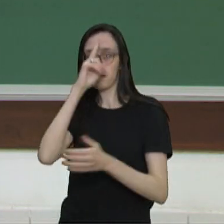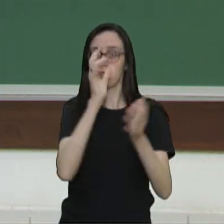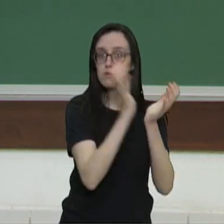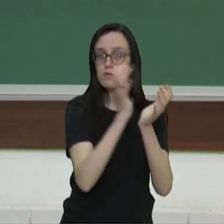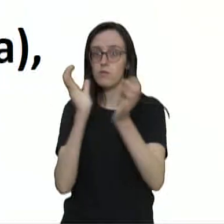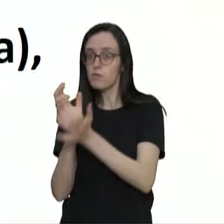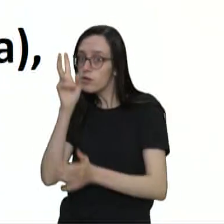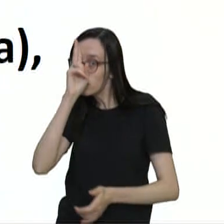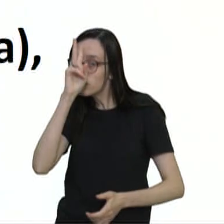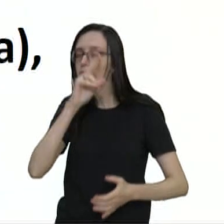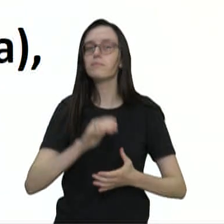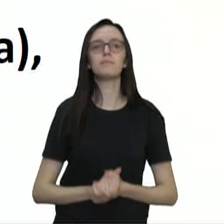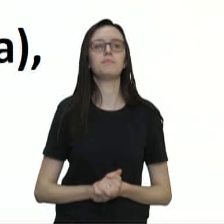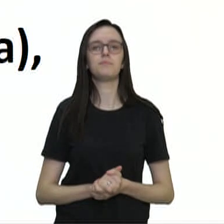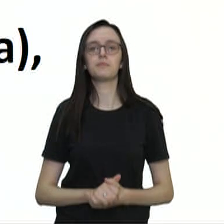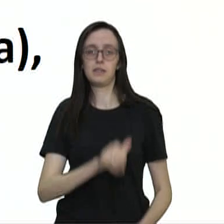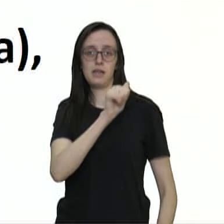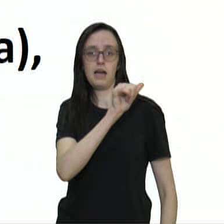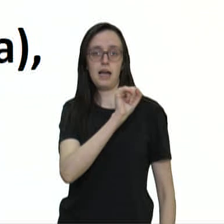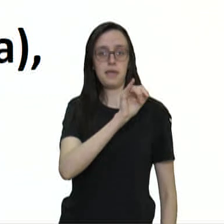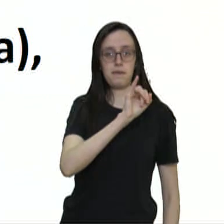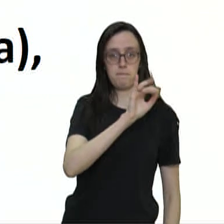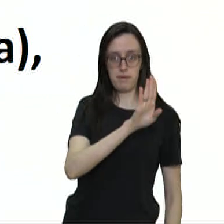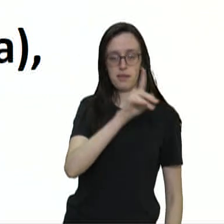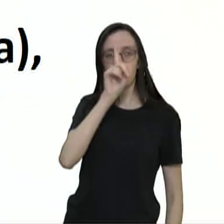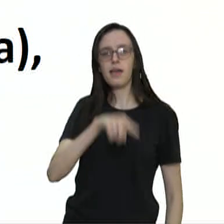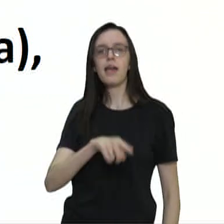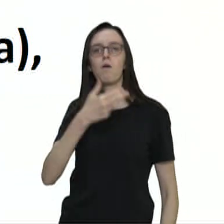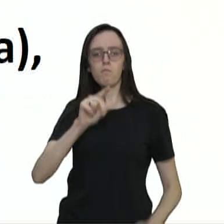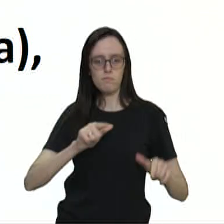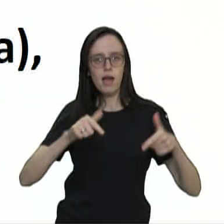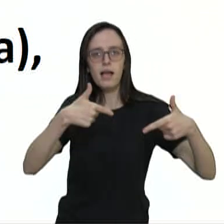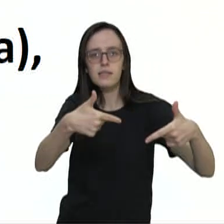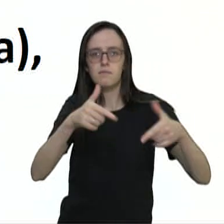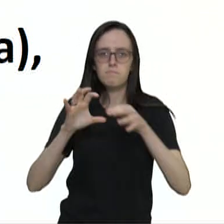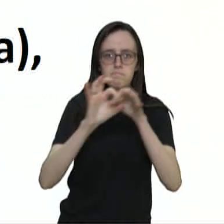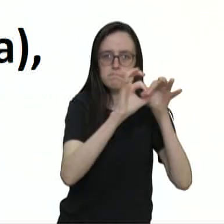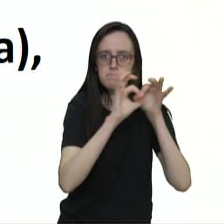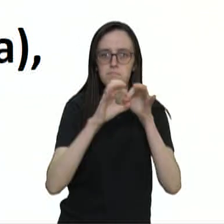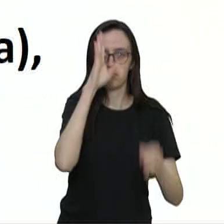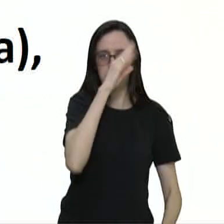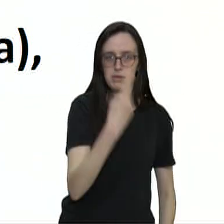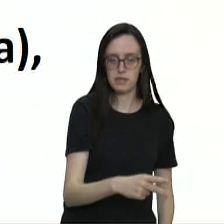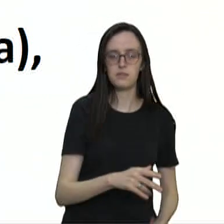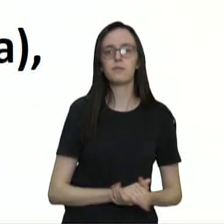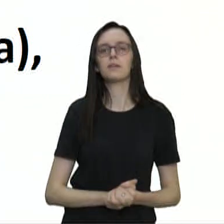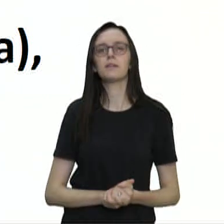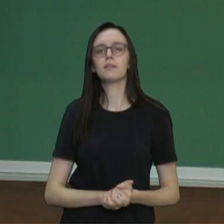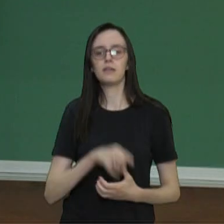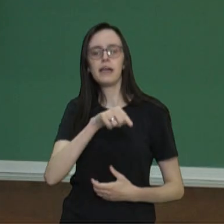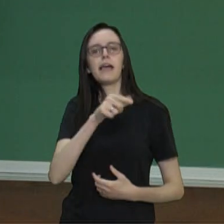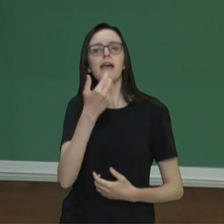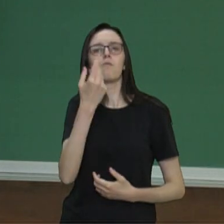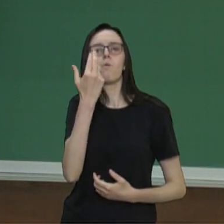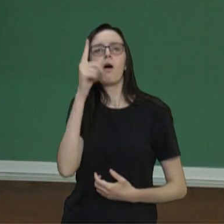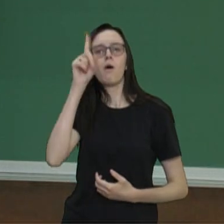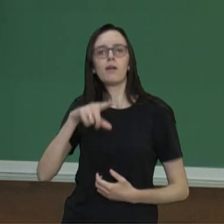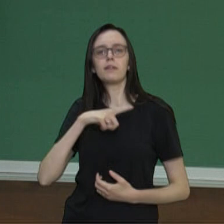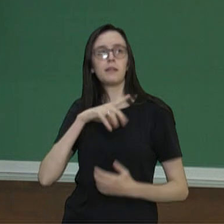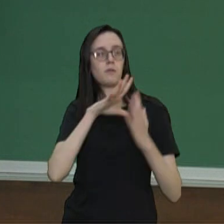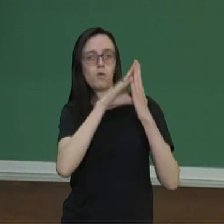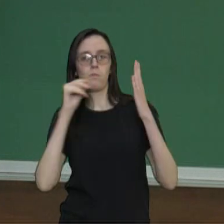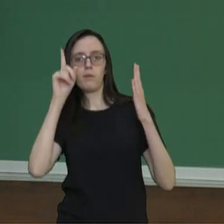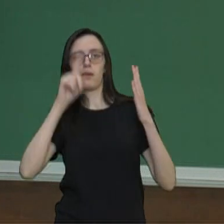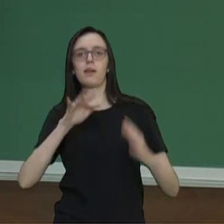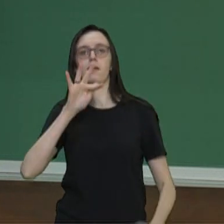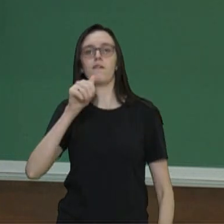aqui para você. A e B, Ação Integralista Brasileira, que tinha uma grande inspiração fascista,